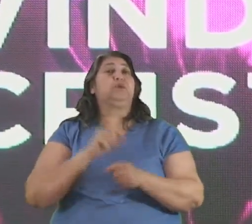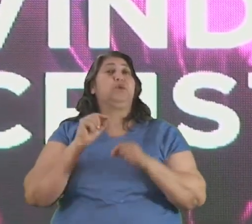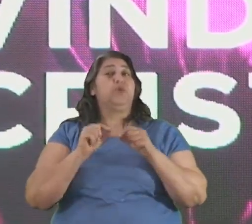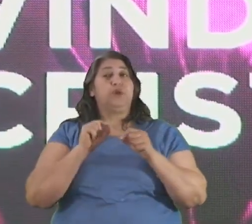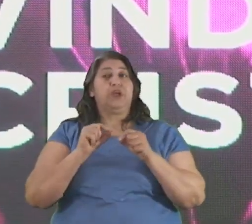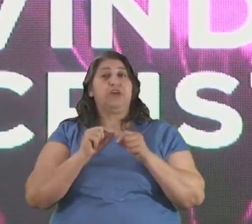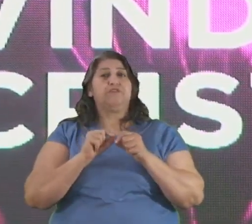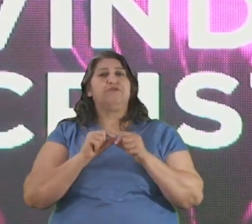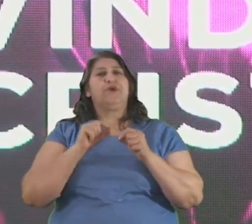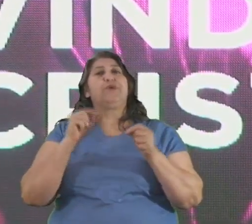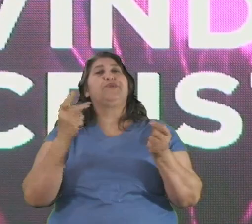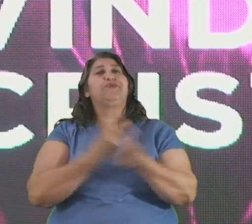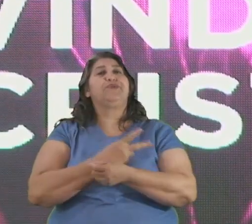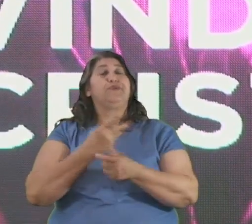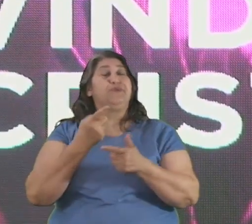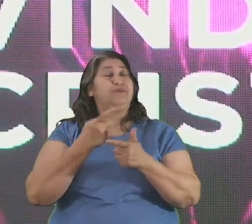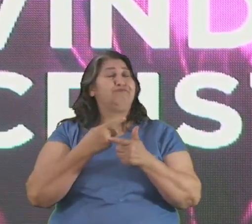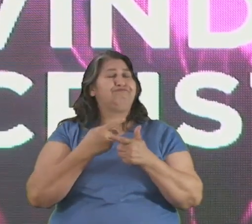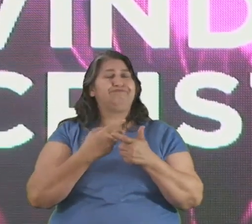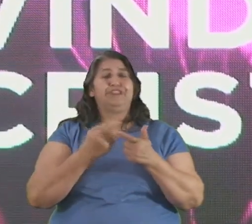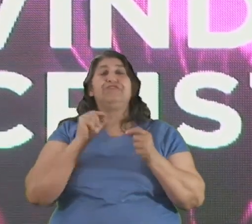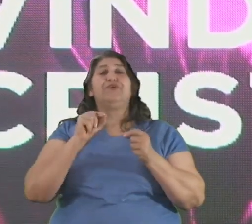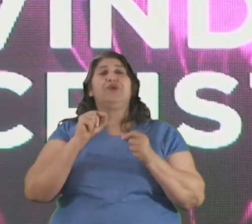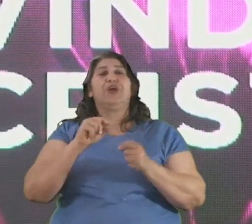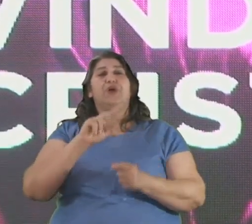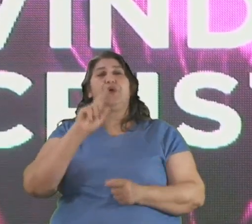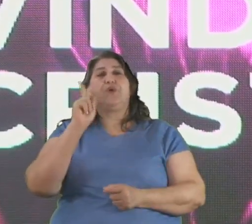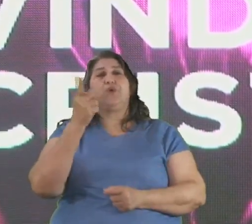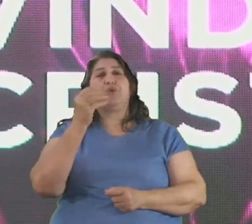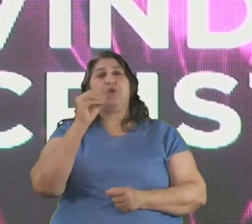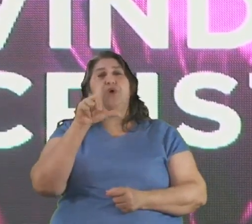como o Holocausto do nazismo.